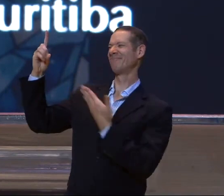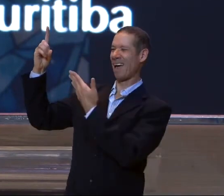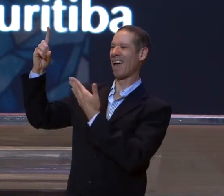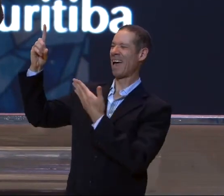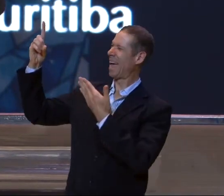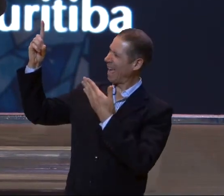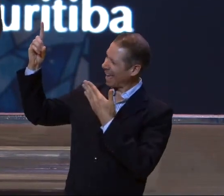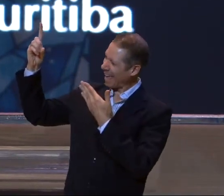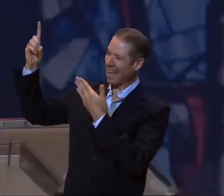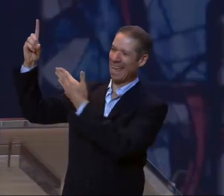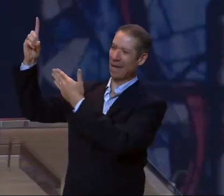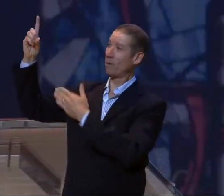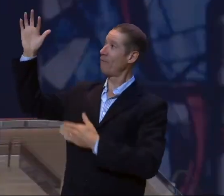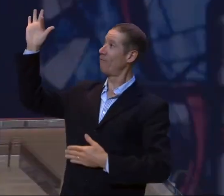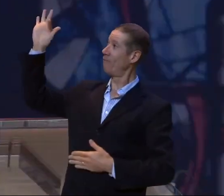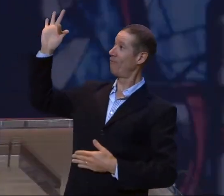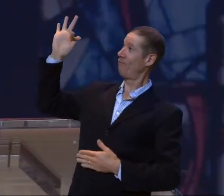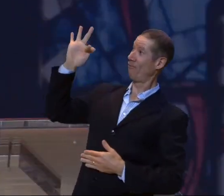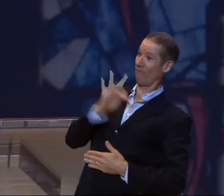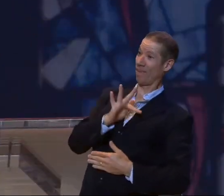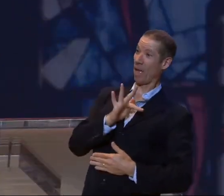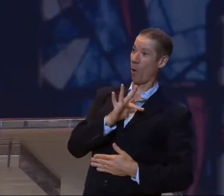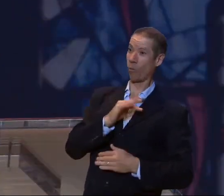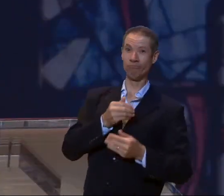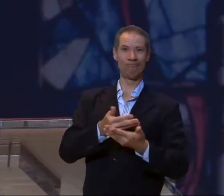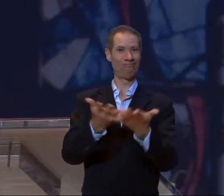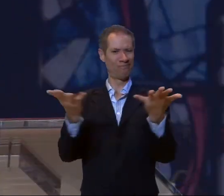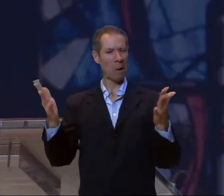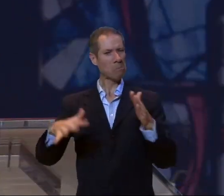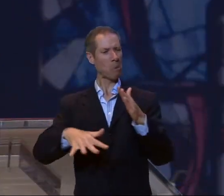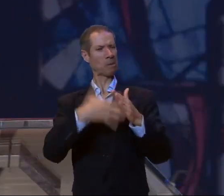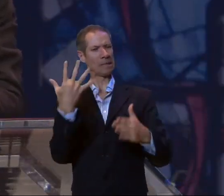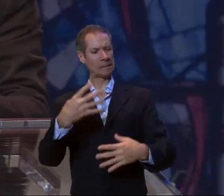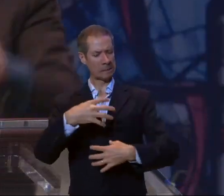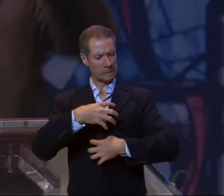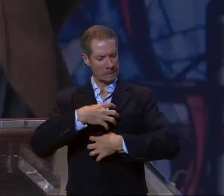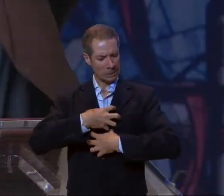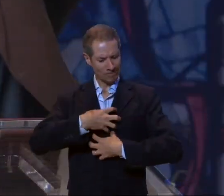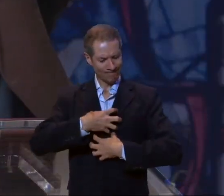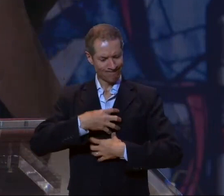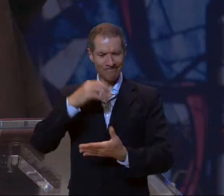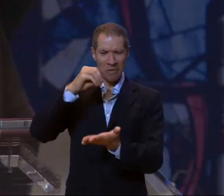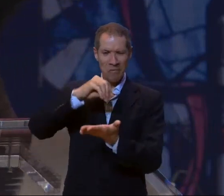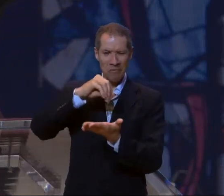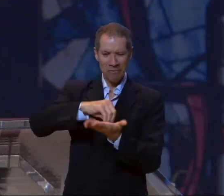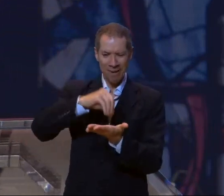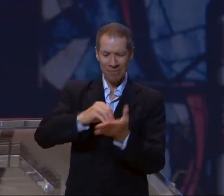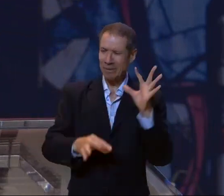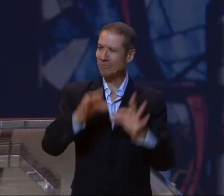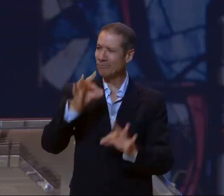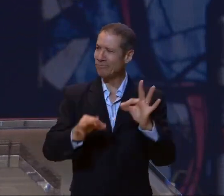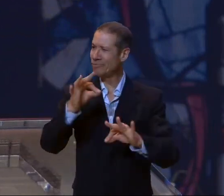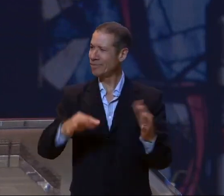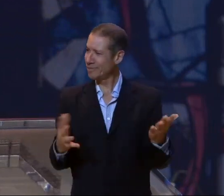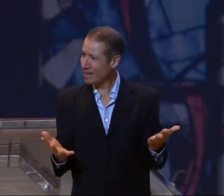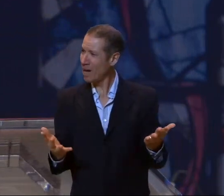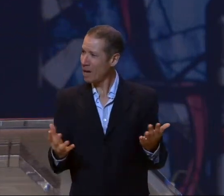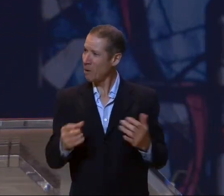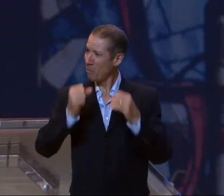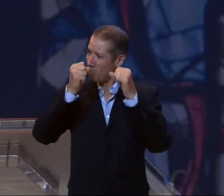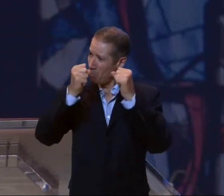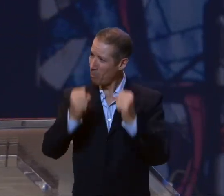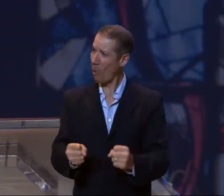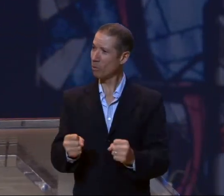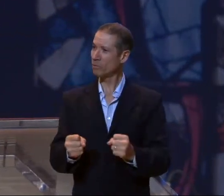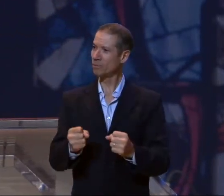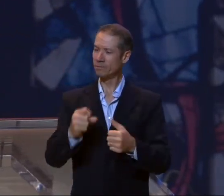Deus é fiel. Quantas vezes me sentindo injustiçado, já sentiu injustiçado? Eu posso te contar